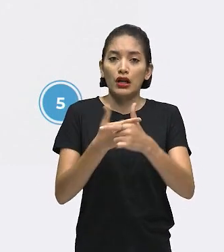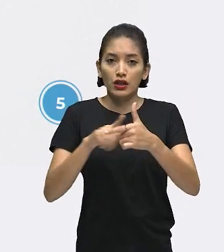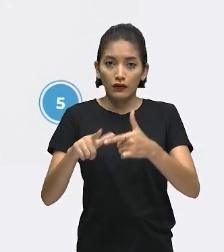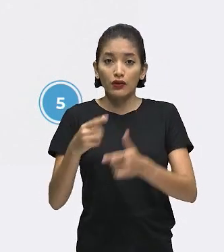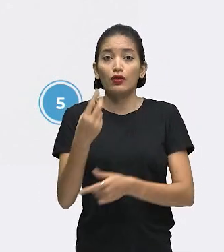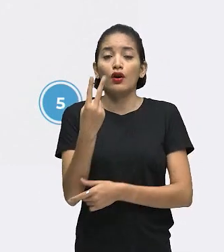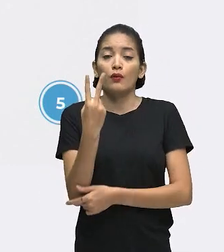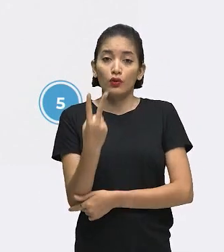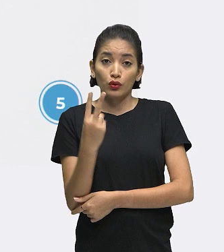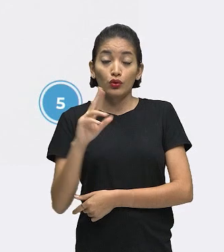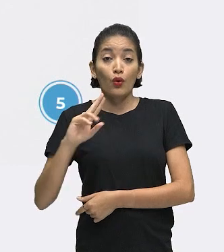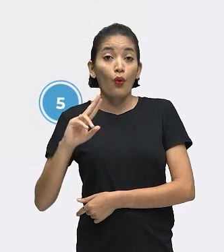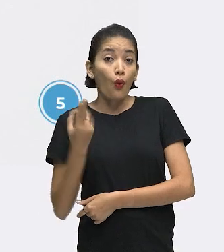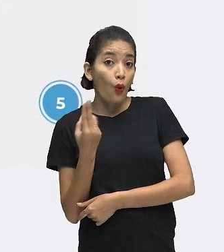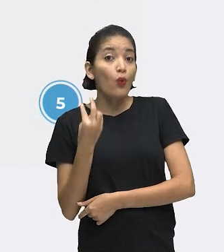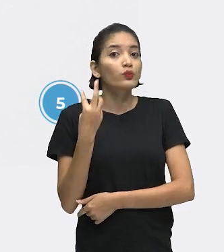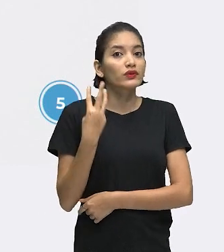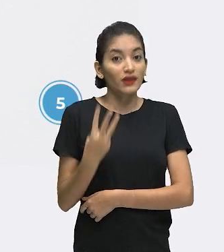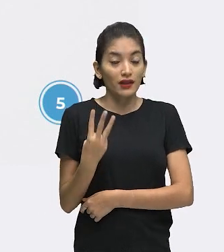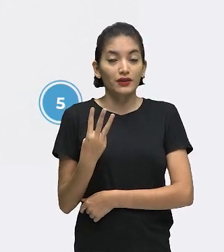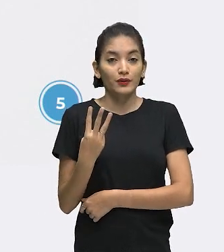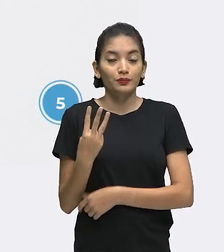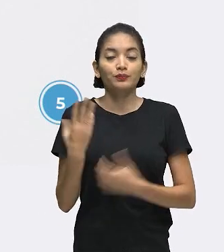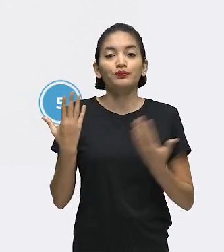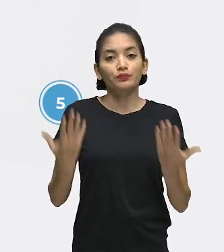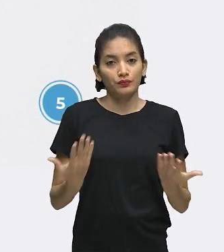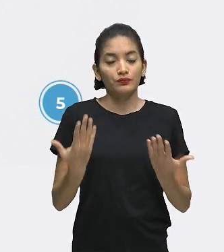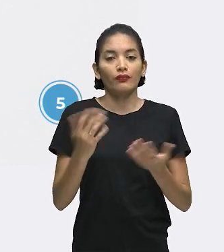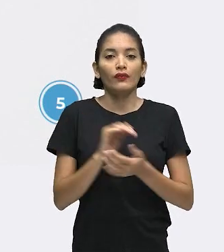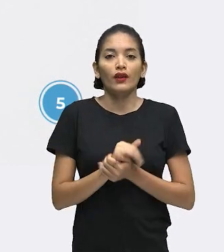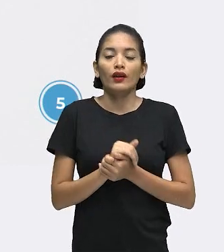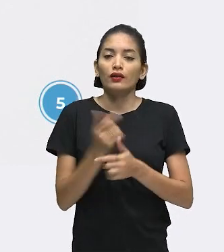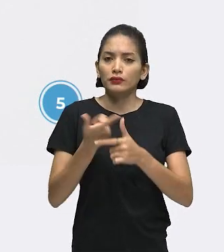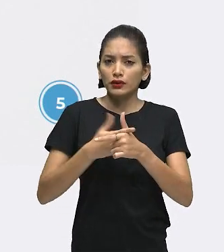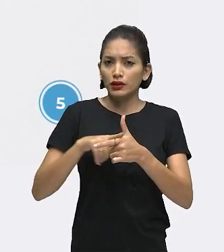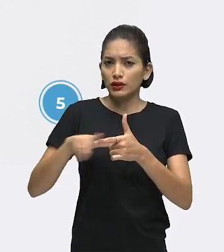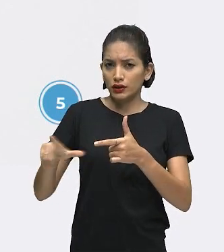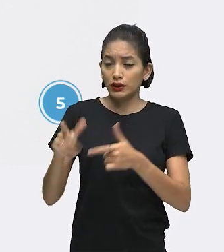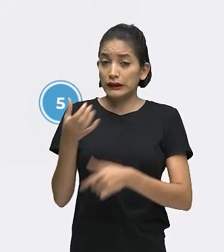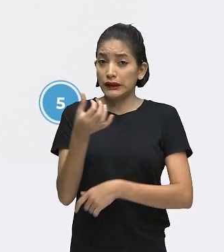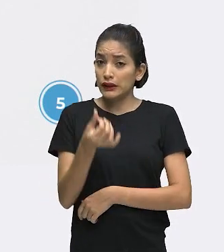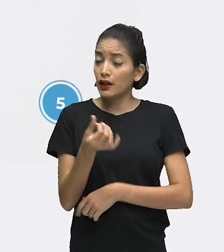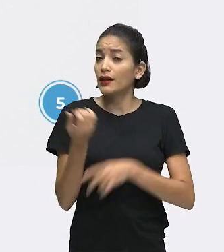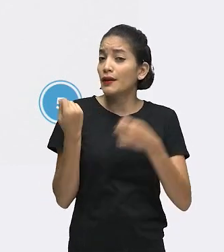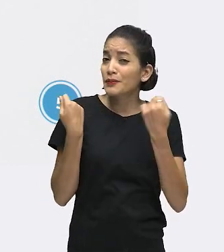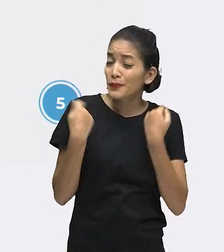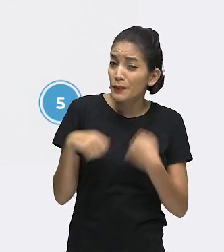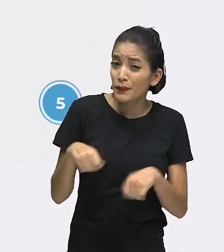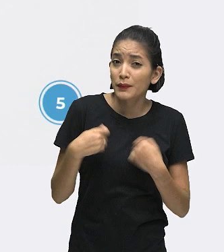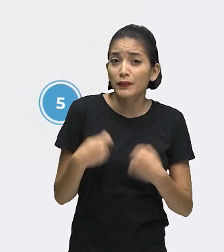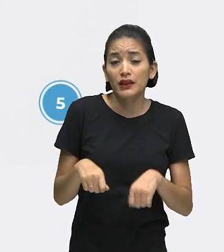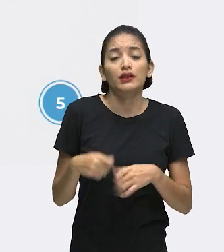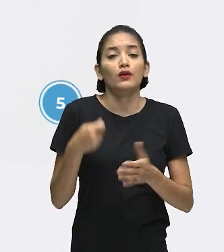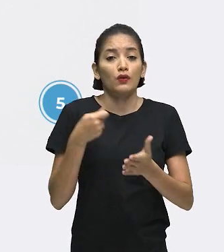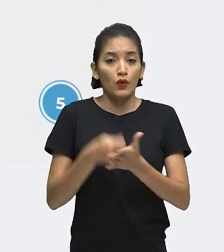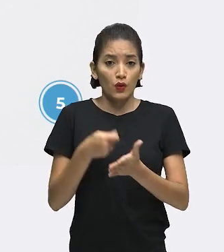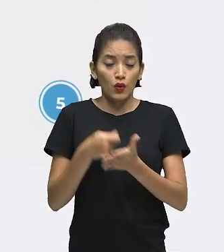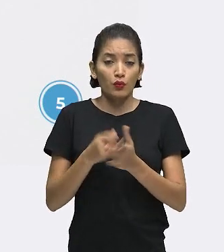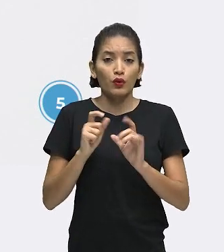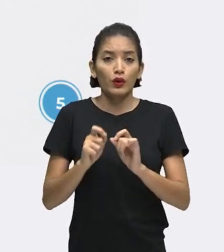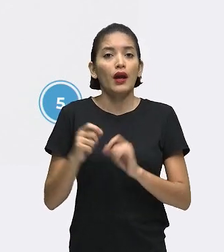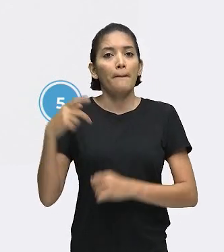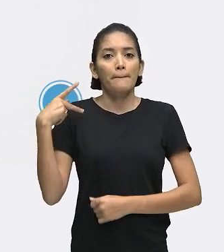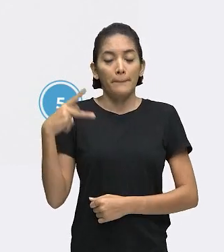por 2 e por 3. Então, para ser divisível por 6, ele obrigatoriamente tem que ser